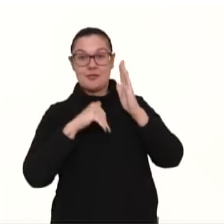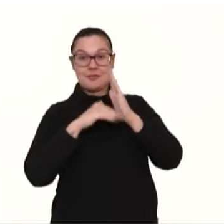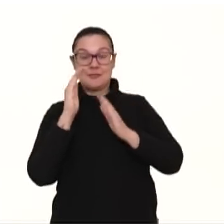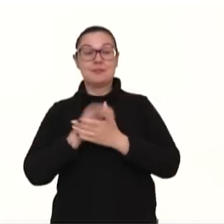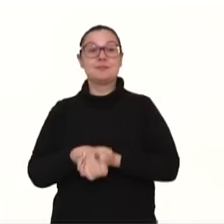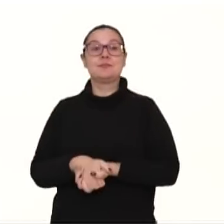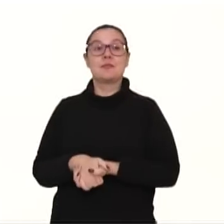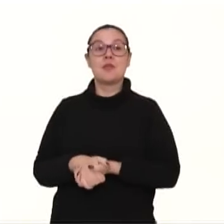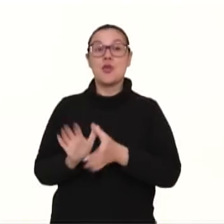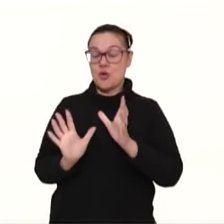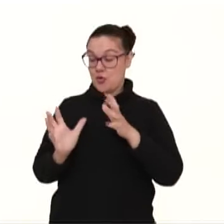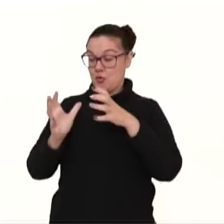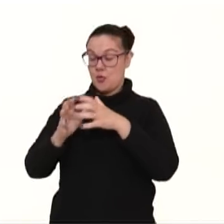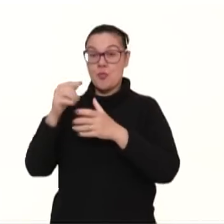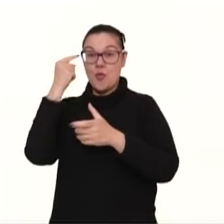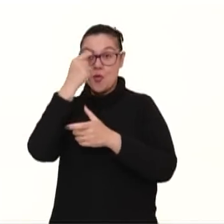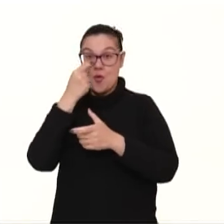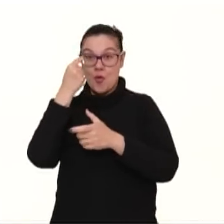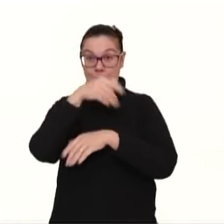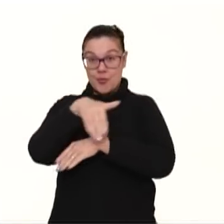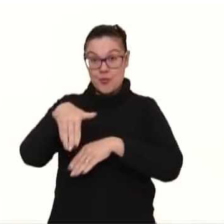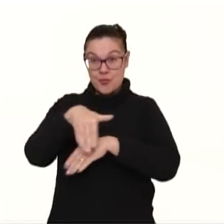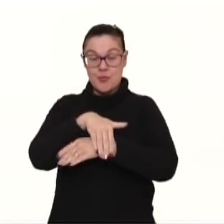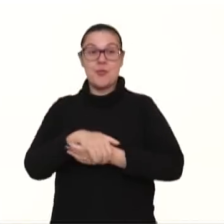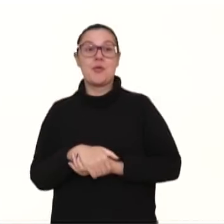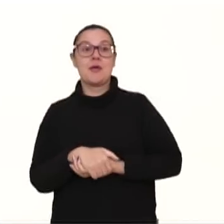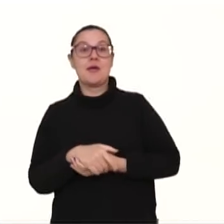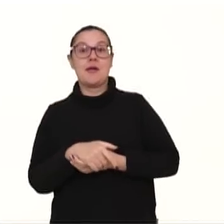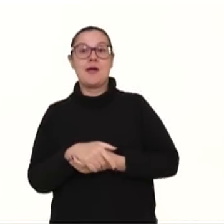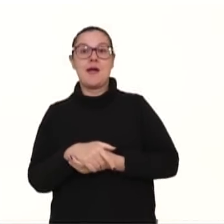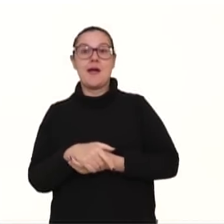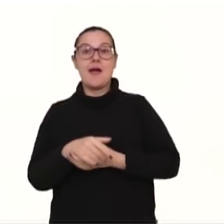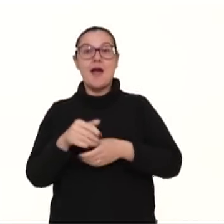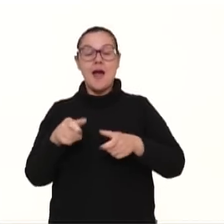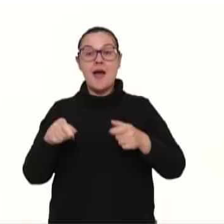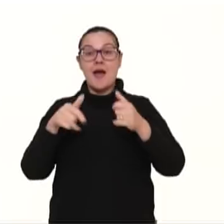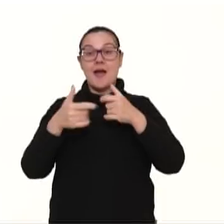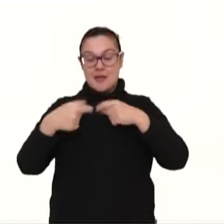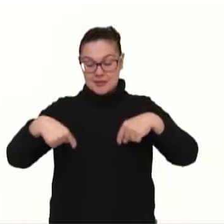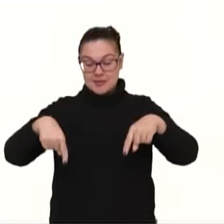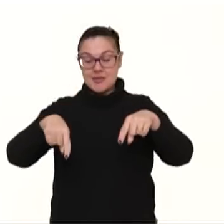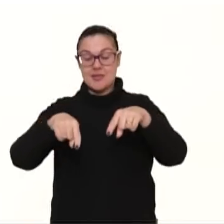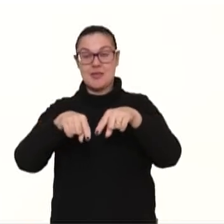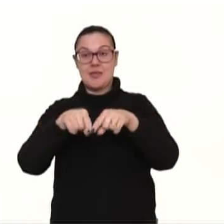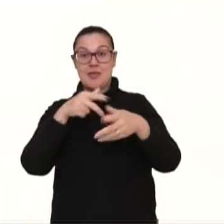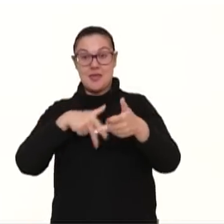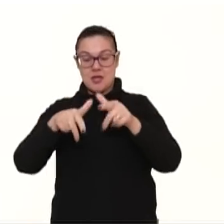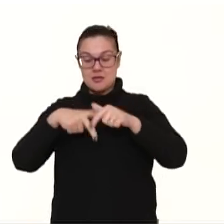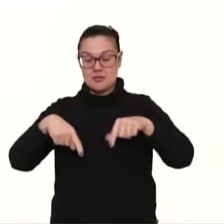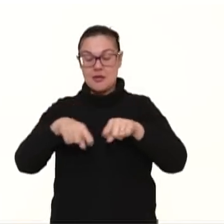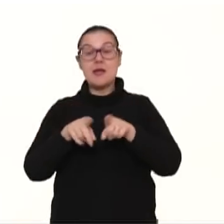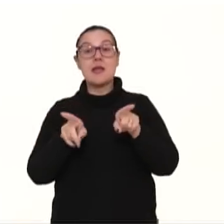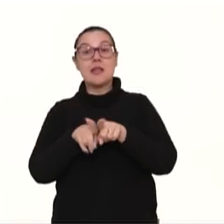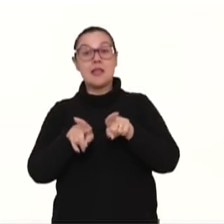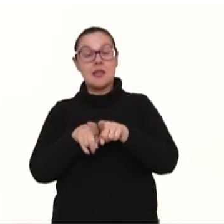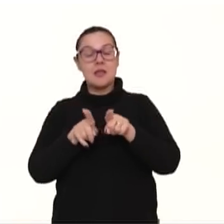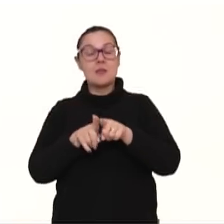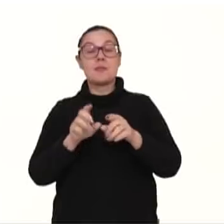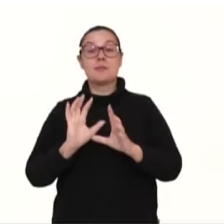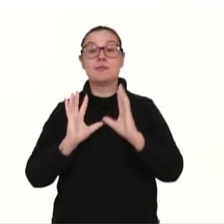a trupe Olho da Rua, a ciranda e a dança da quadrilha.